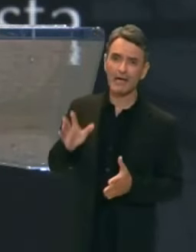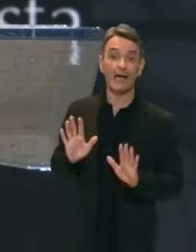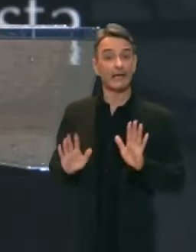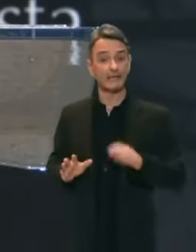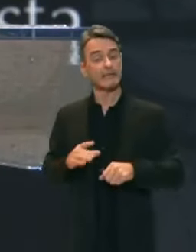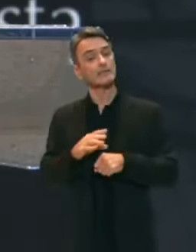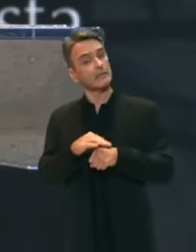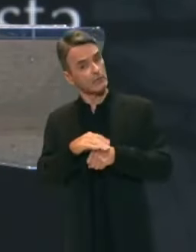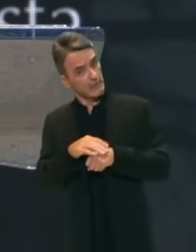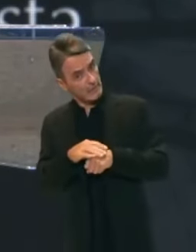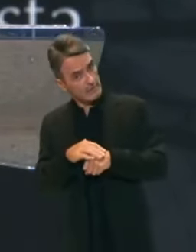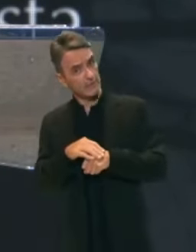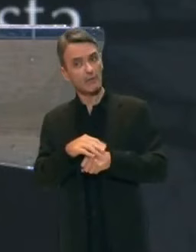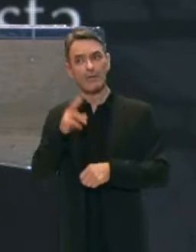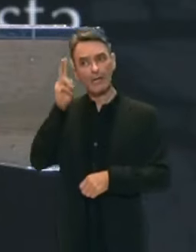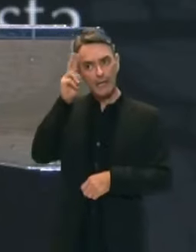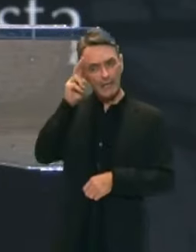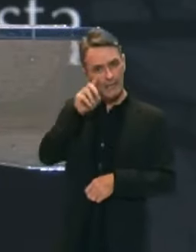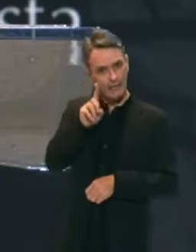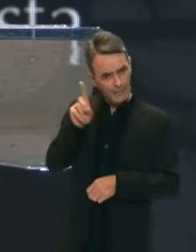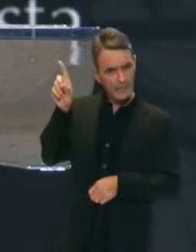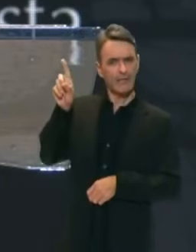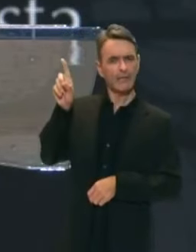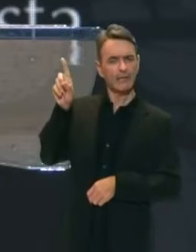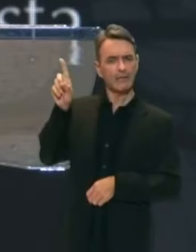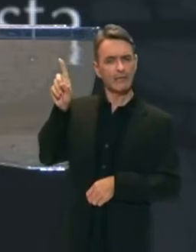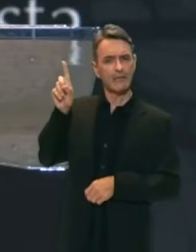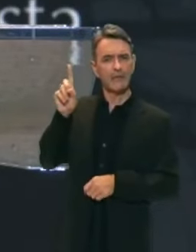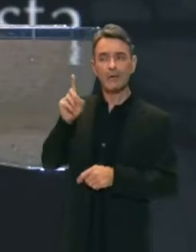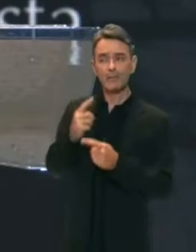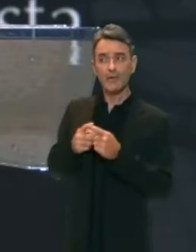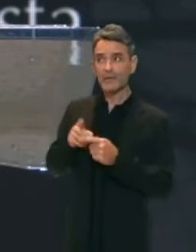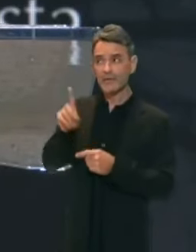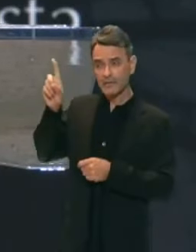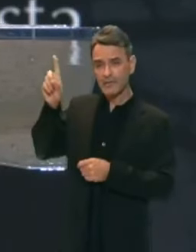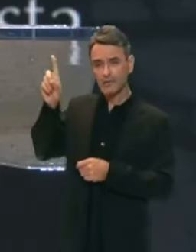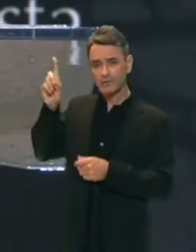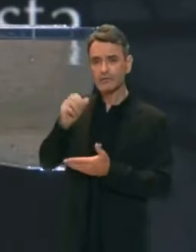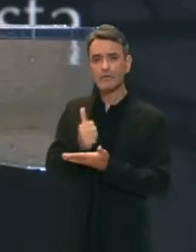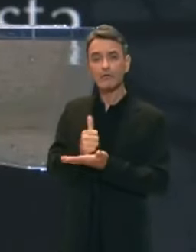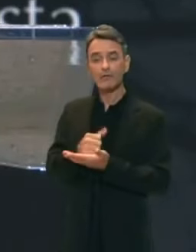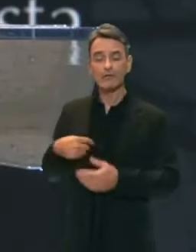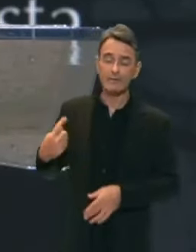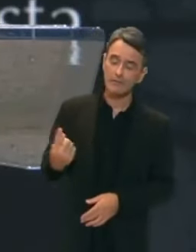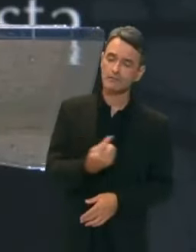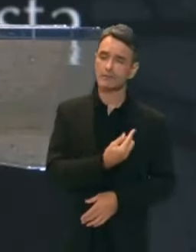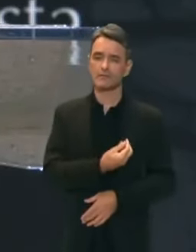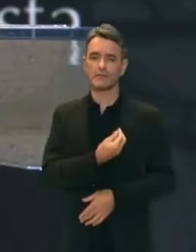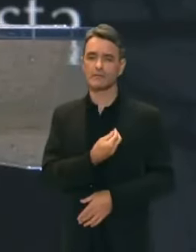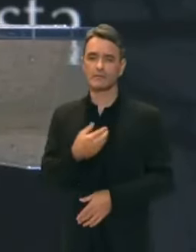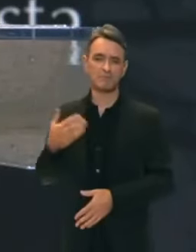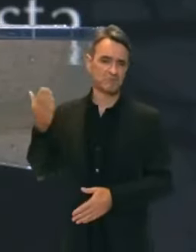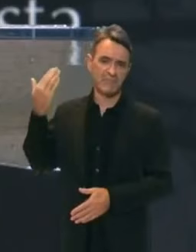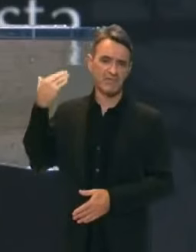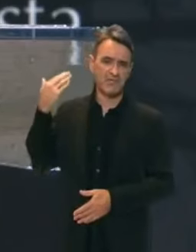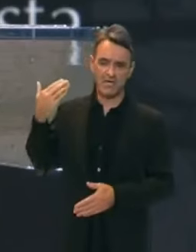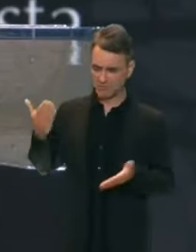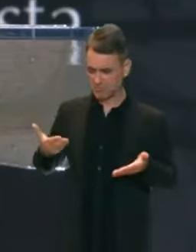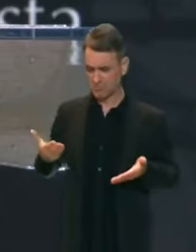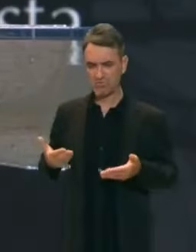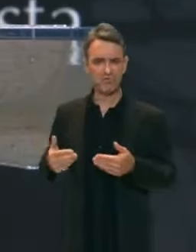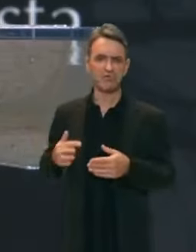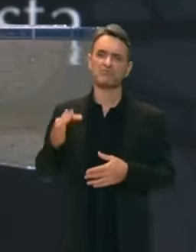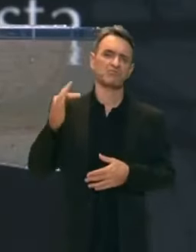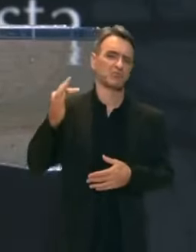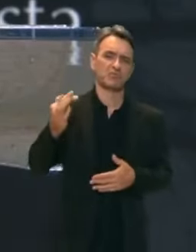enfermidade, pois Ele é quem governa a nossa vida. O presente, o passado, o futuro, a